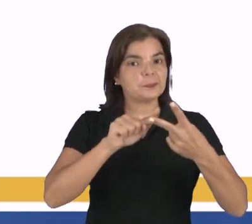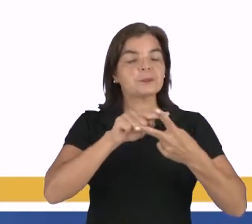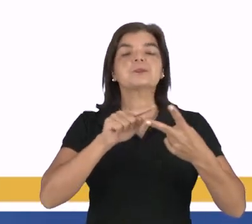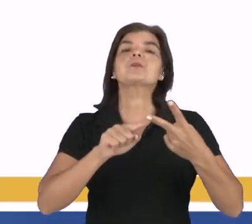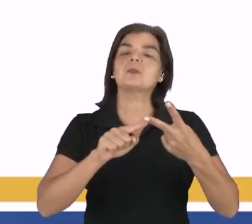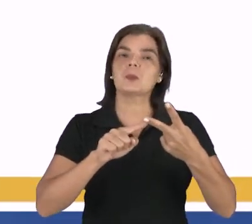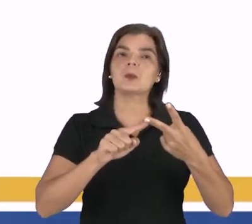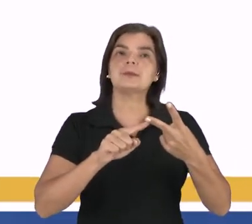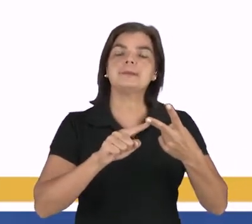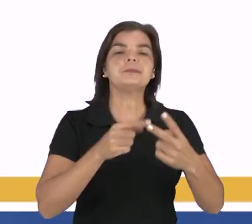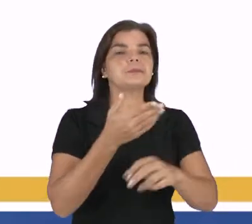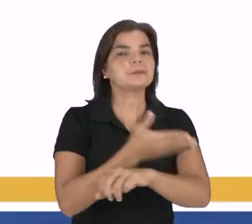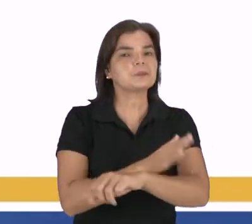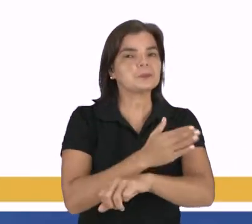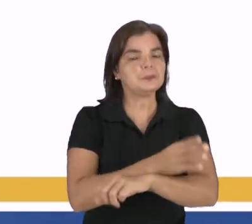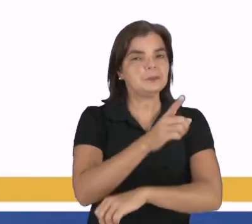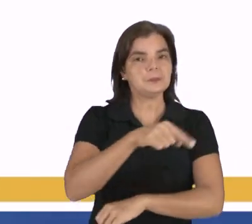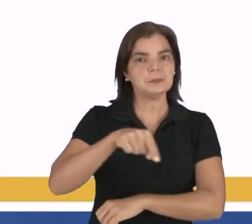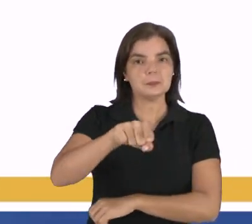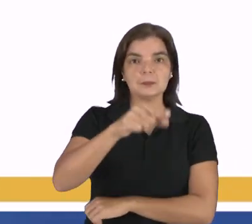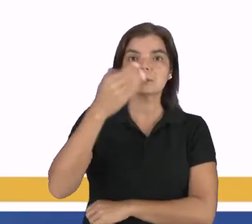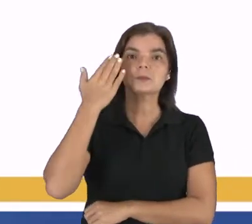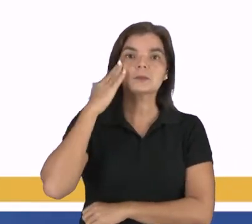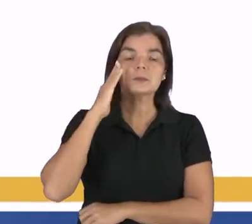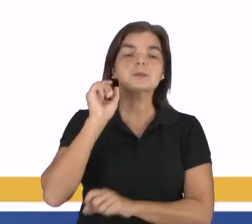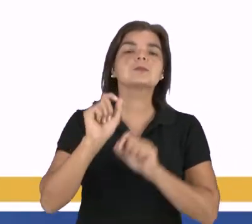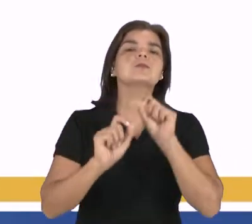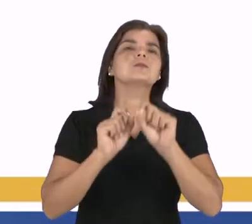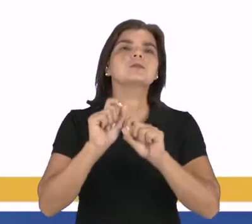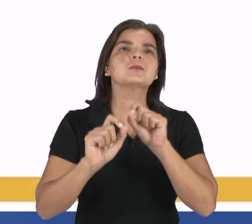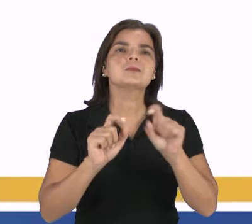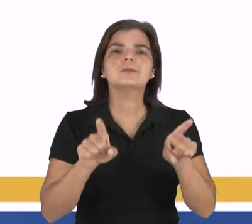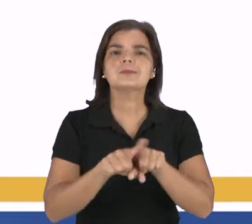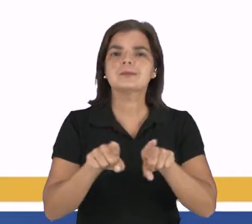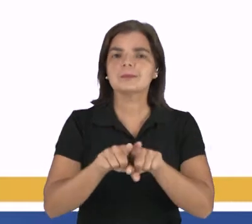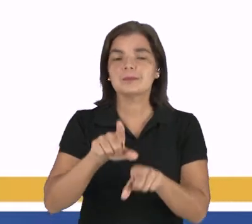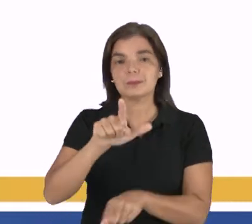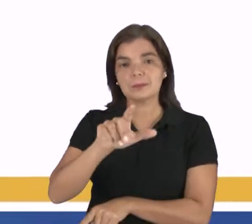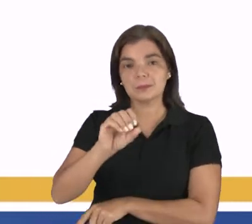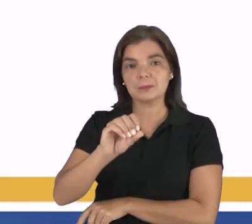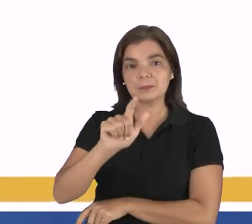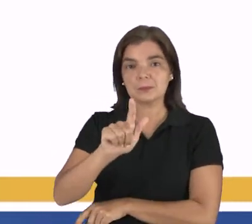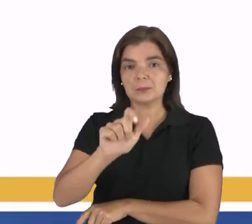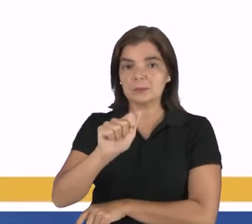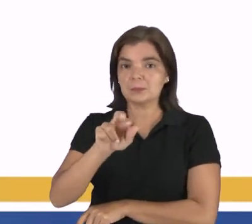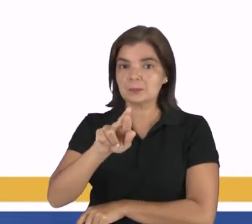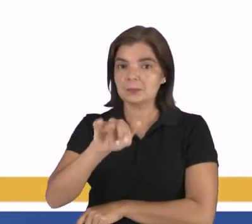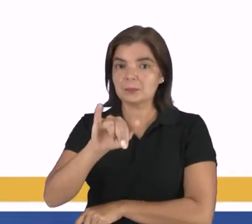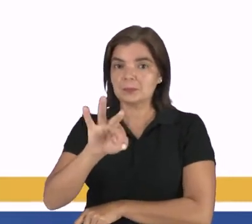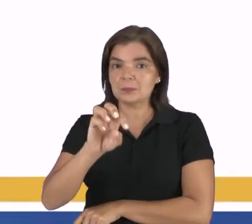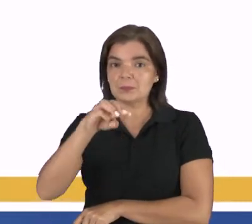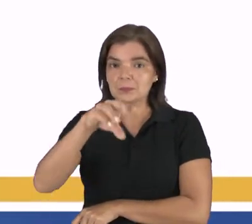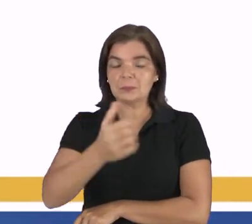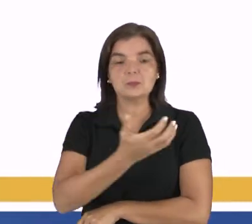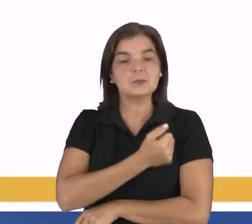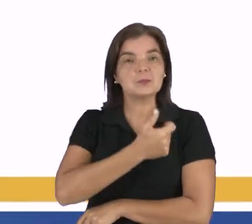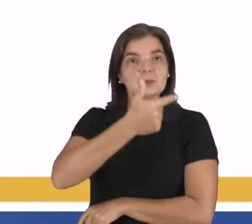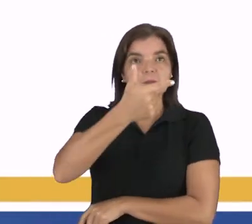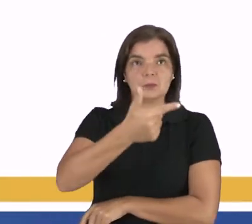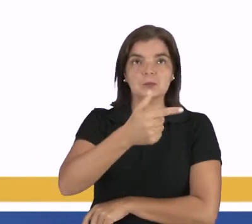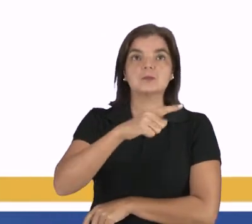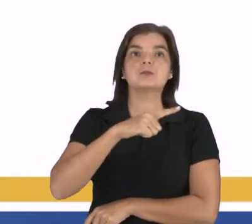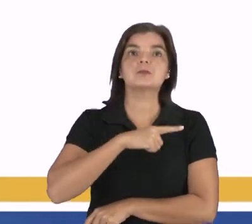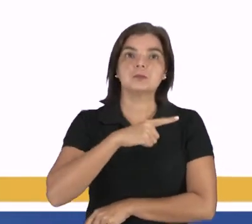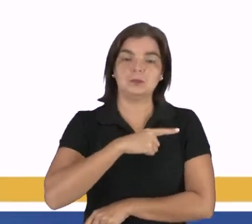casos bem práticos para que você compreenda o que é um logaritmo. O número 2, para